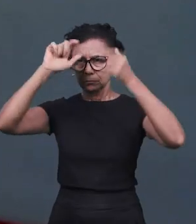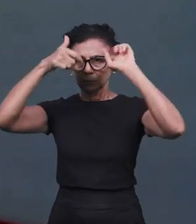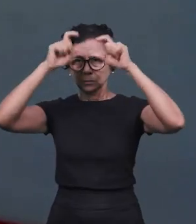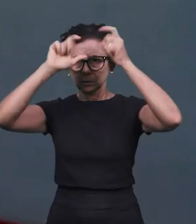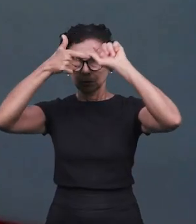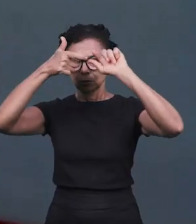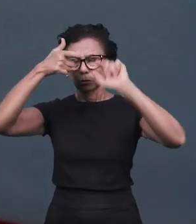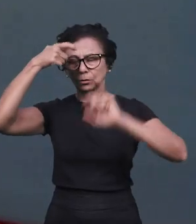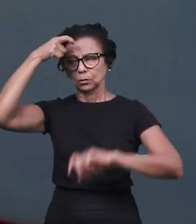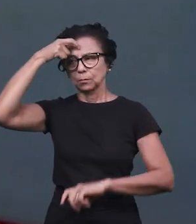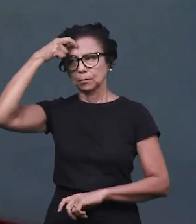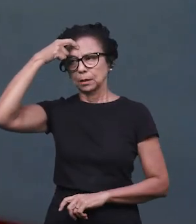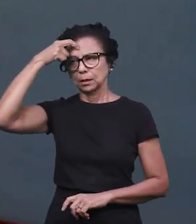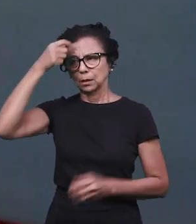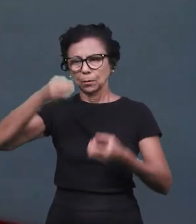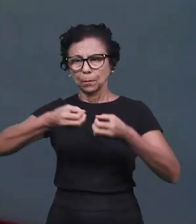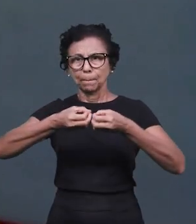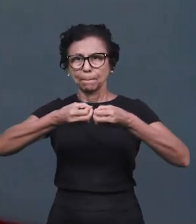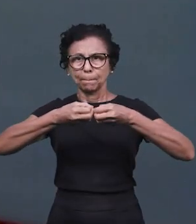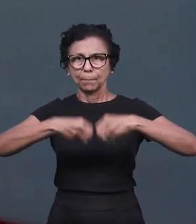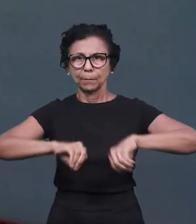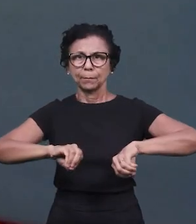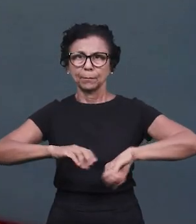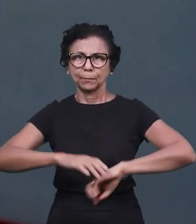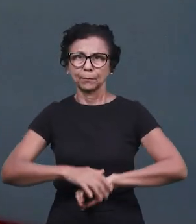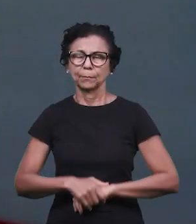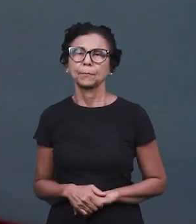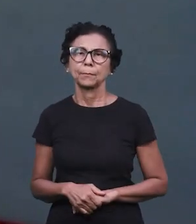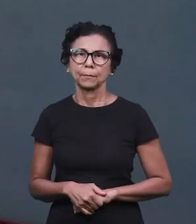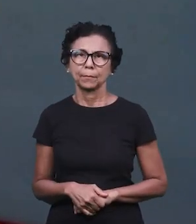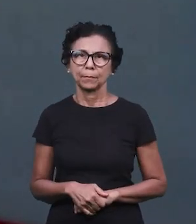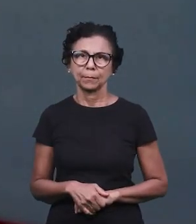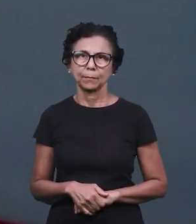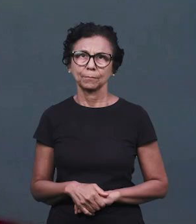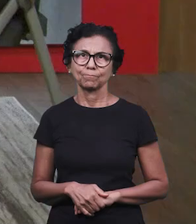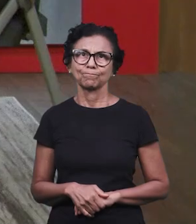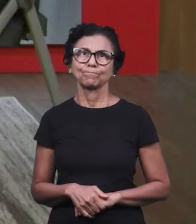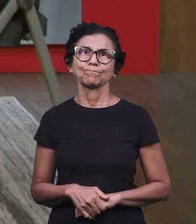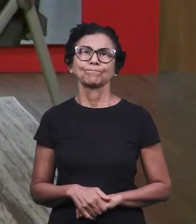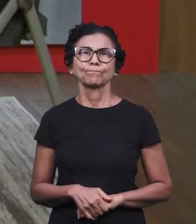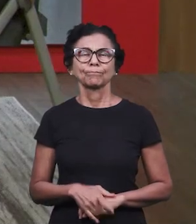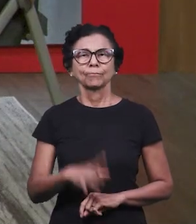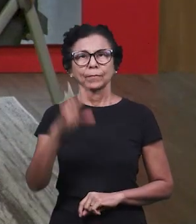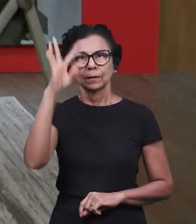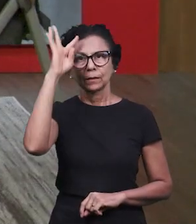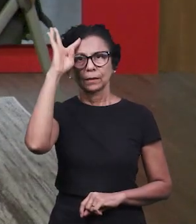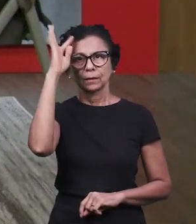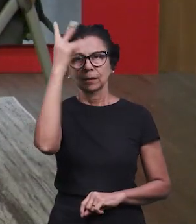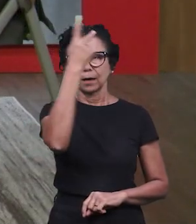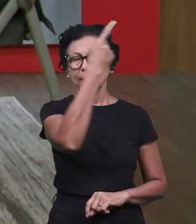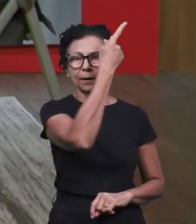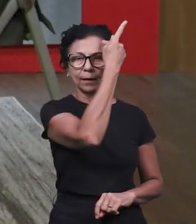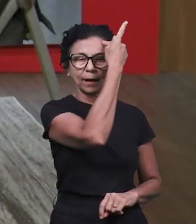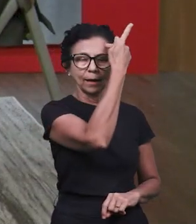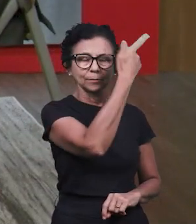traz mais prejuízo é o transtorno de déficit de atenção e hiperatividade. O famoso TDAH, né? Esse é o famoso. Ele não tem a mesma